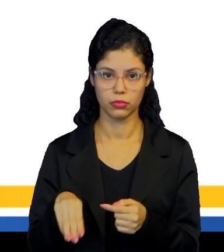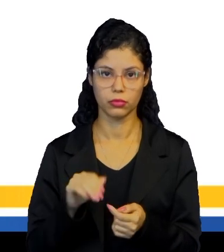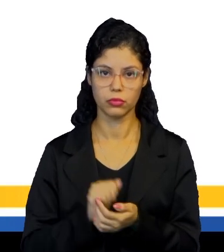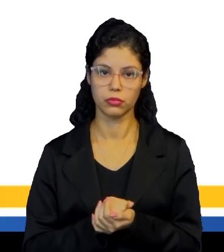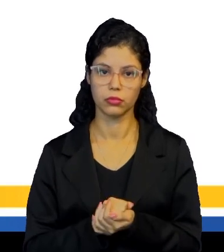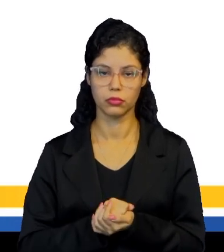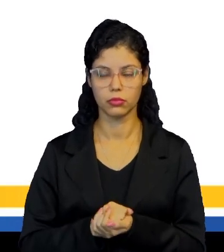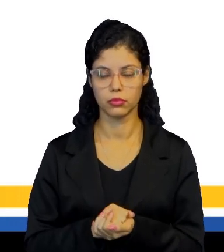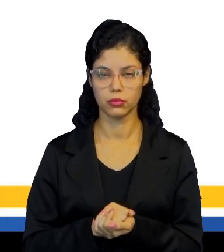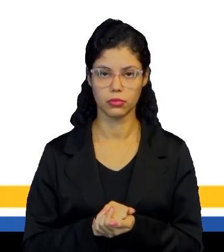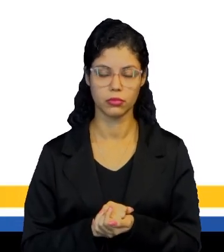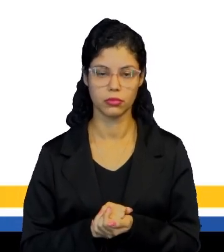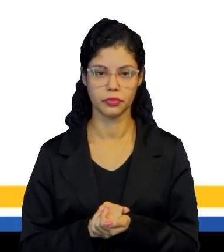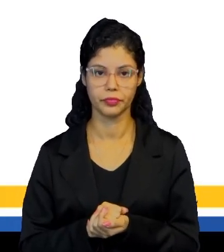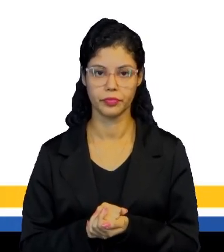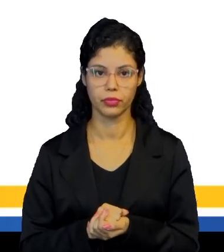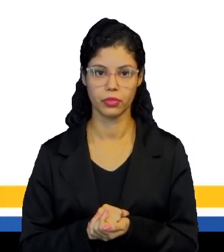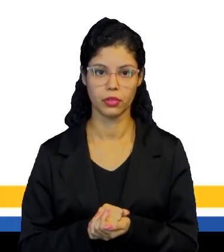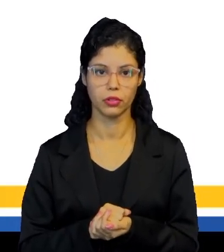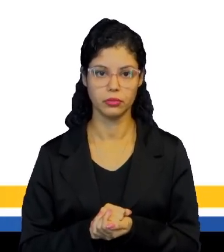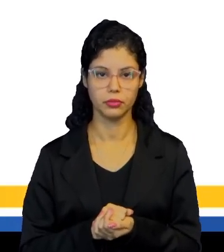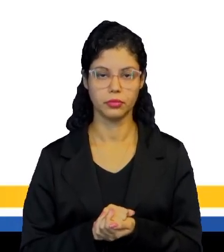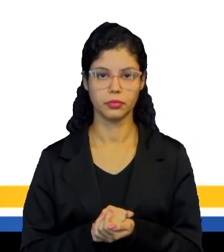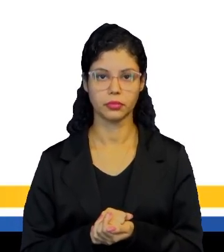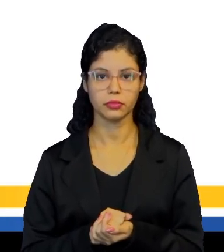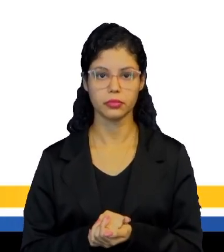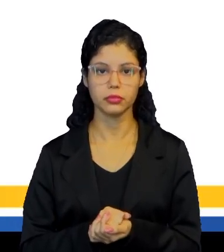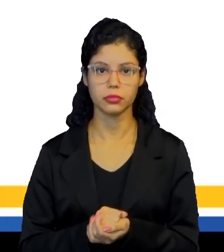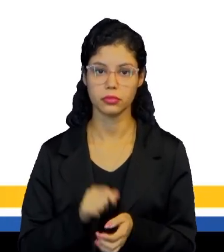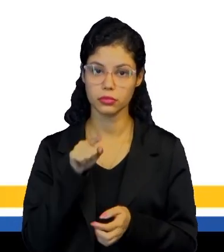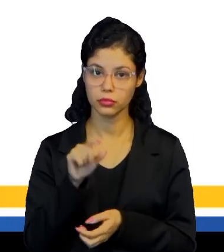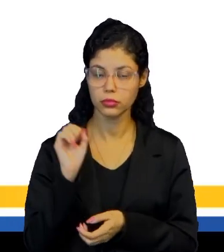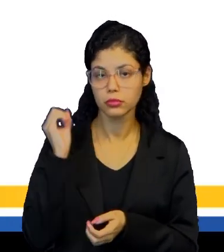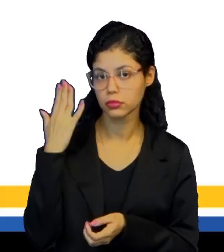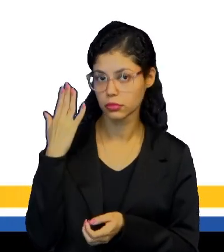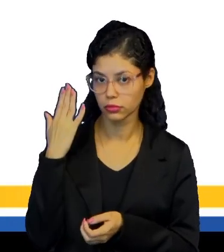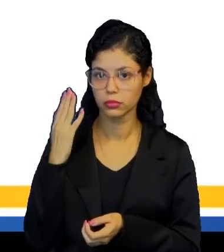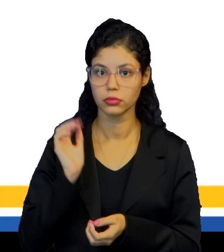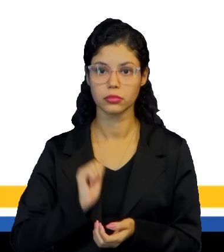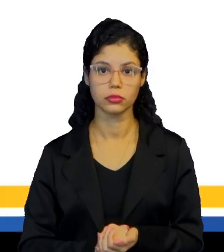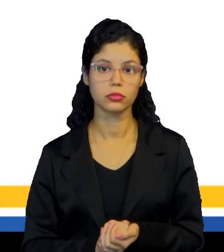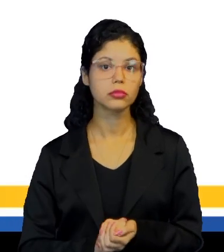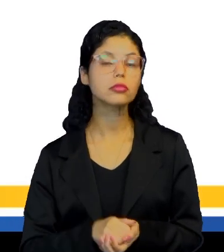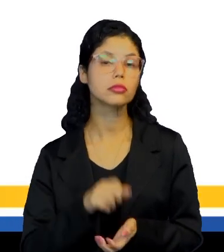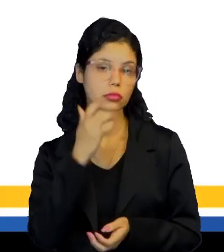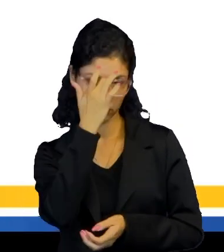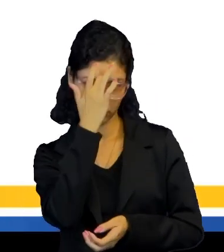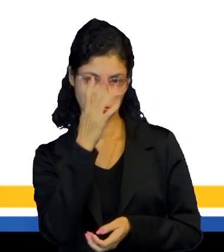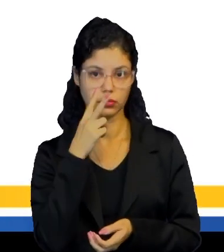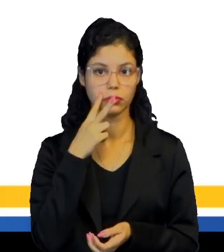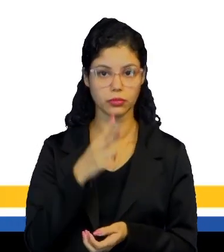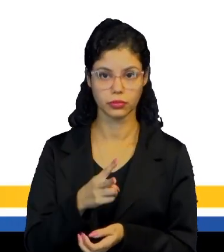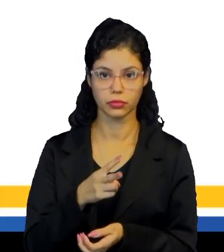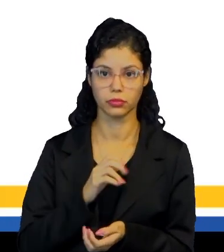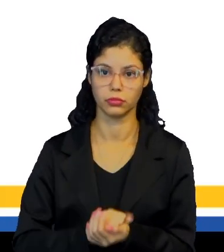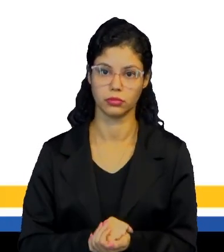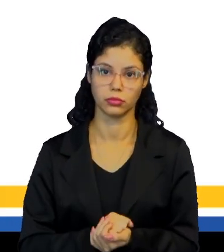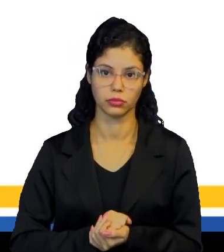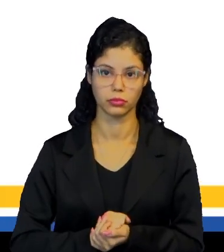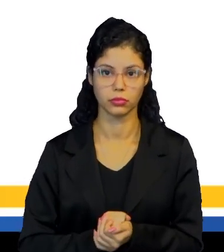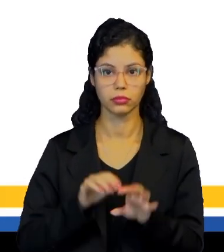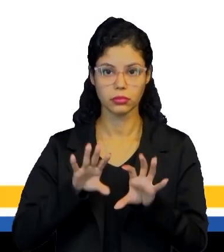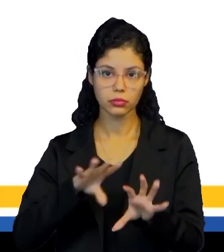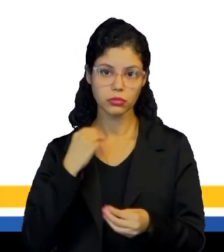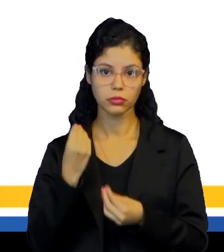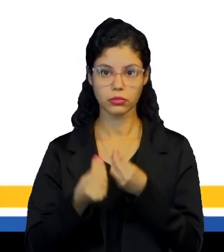km ou seja quilômetros é e nesse caso aí é fácil de ser visto tá